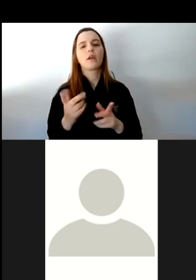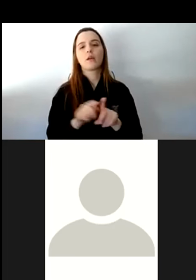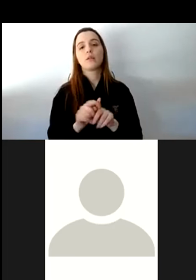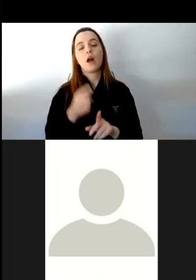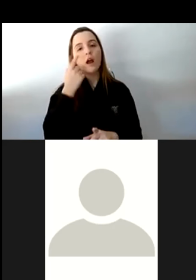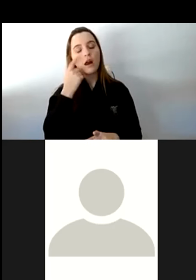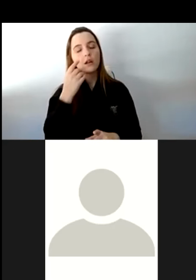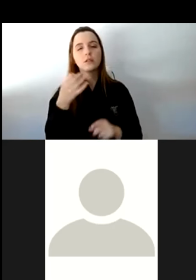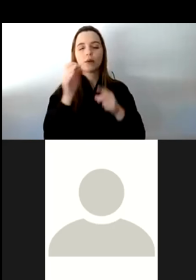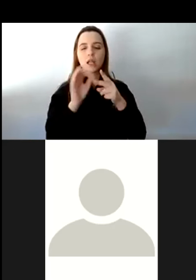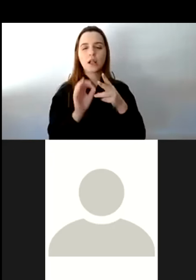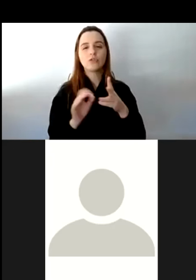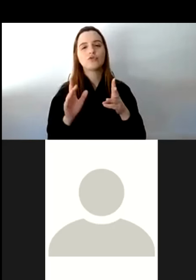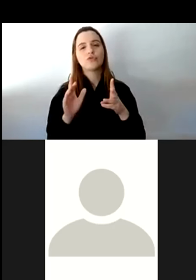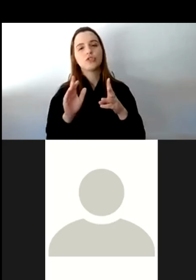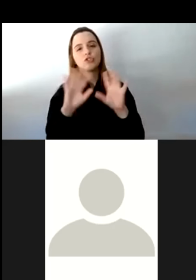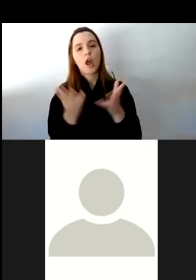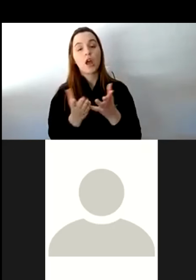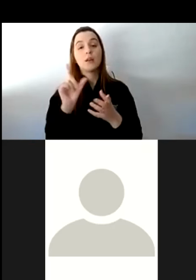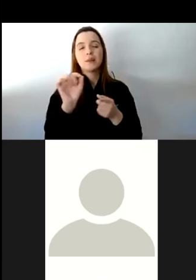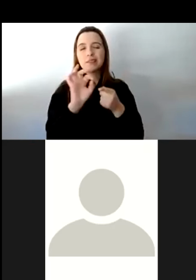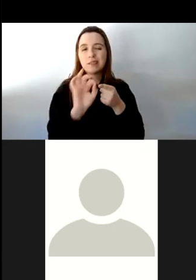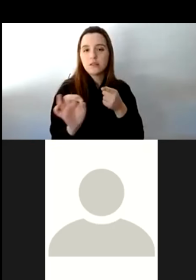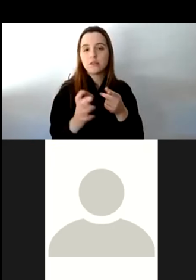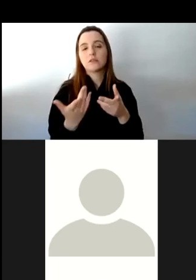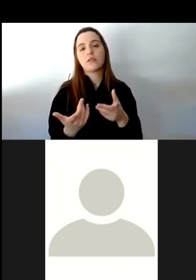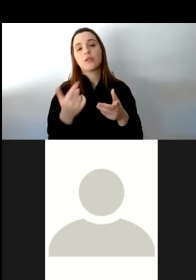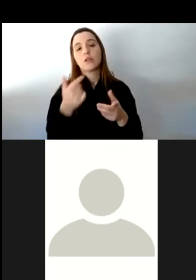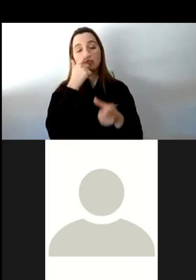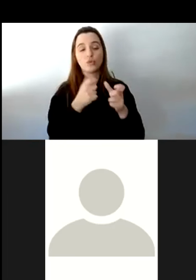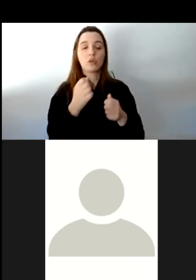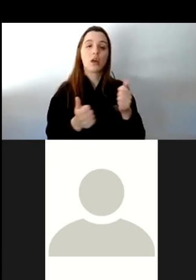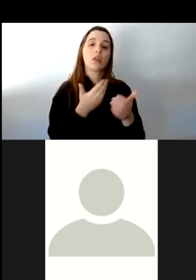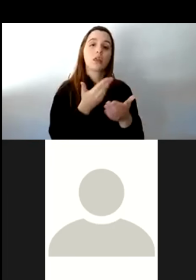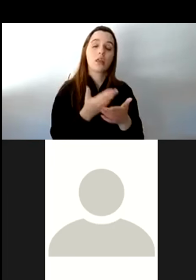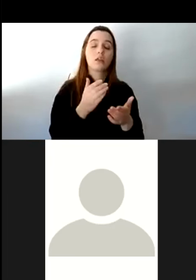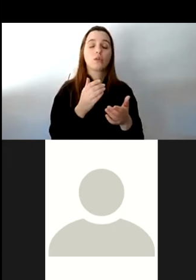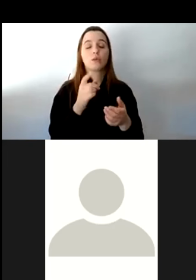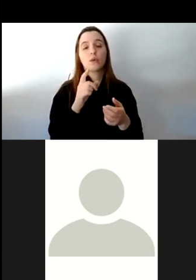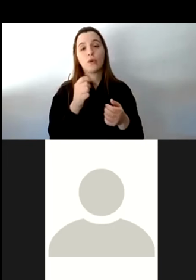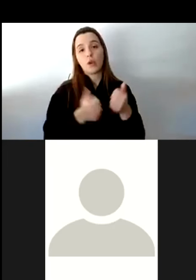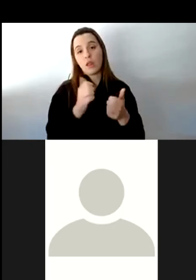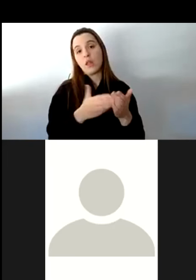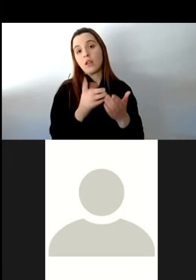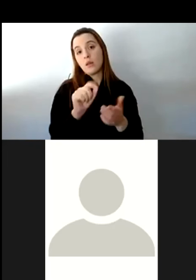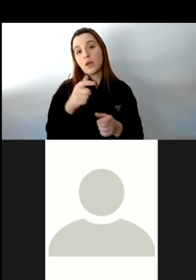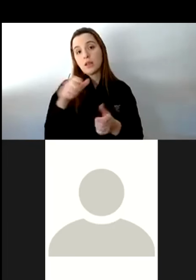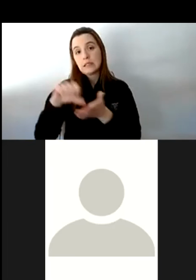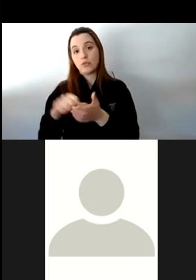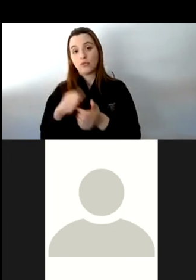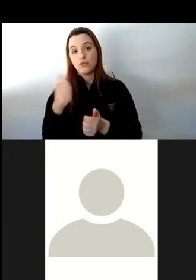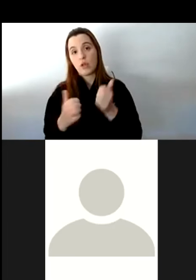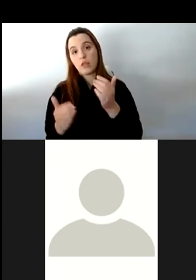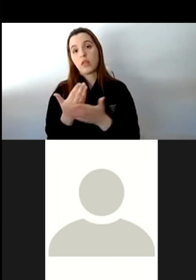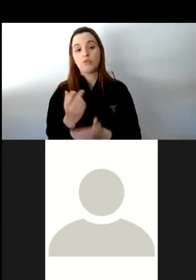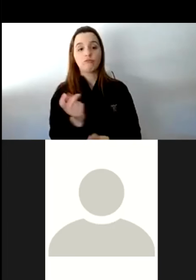gerais específicos que os candidatos e que os centros devem cumprir, efetuar visitas aos candidatos